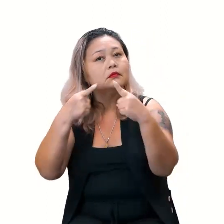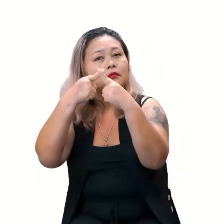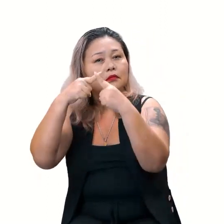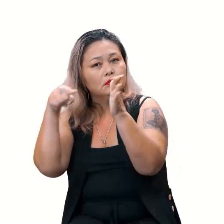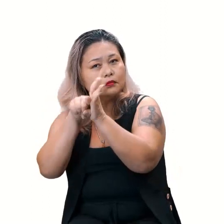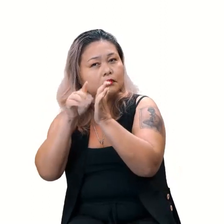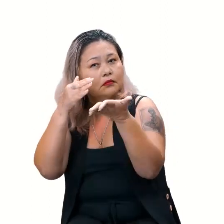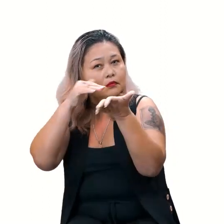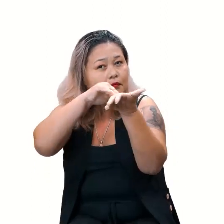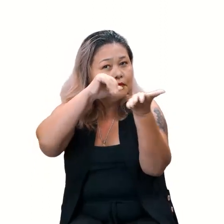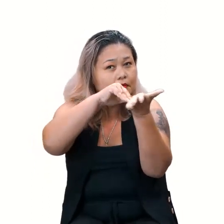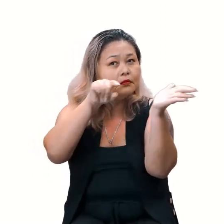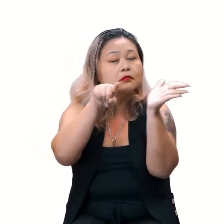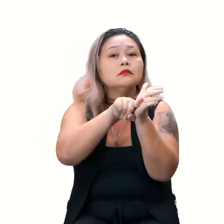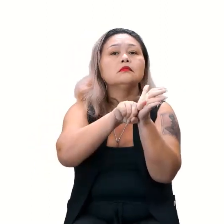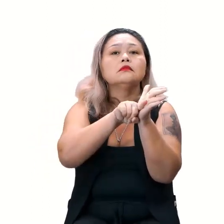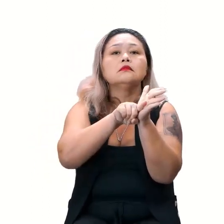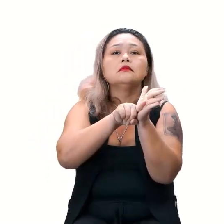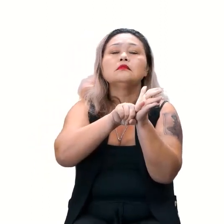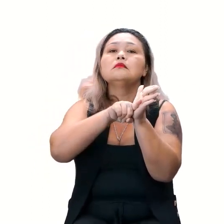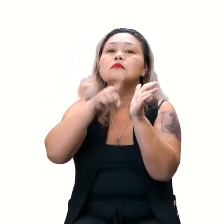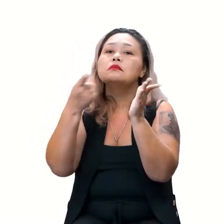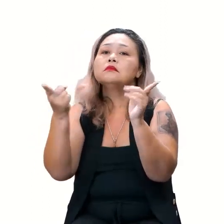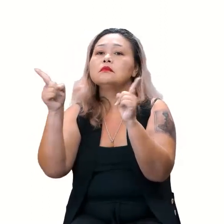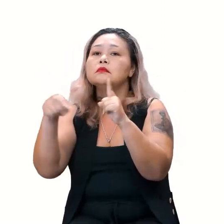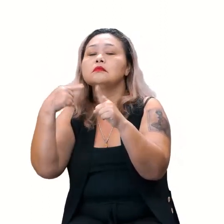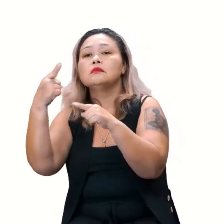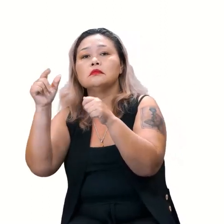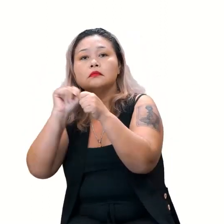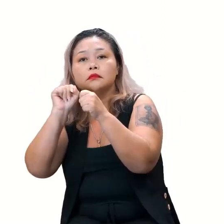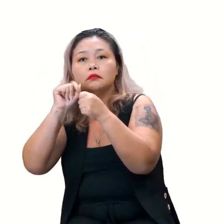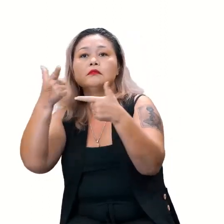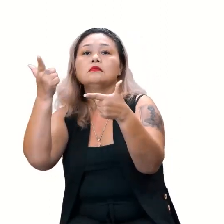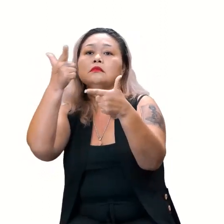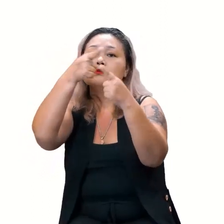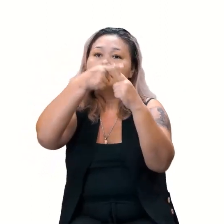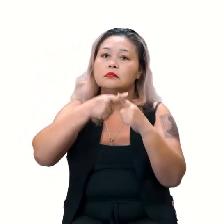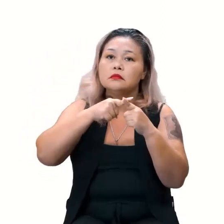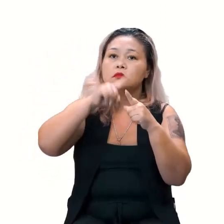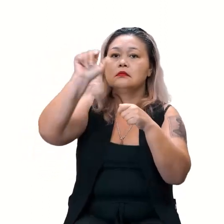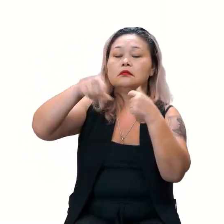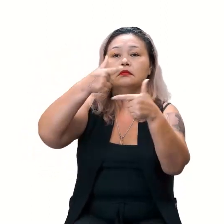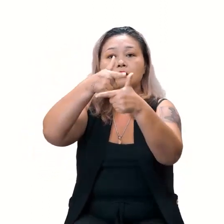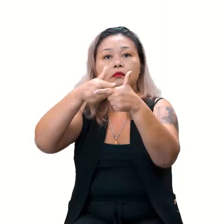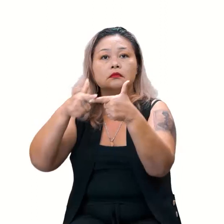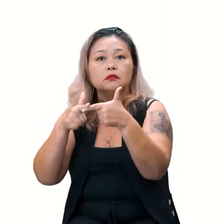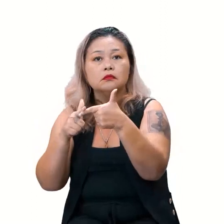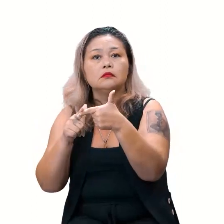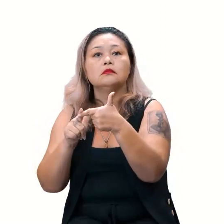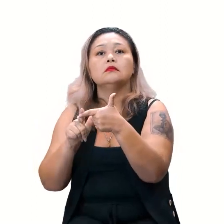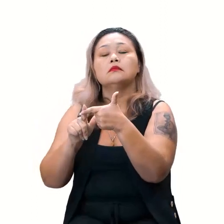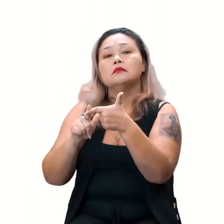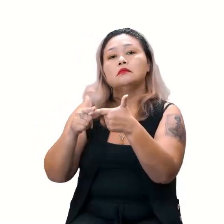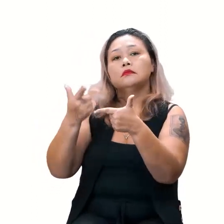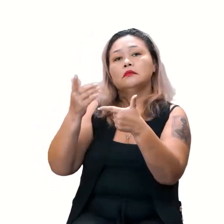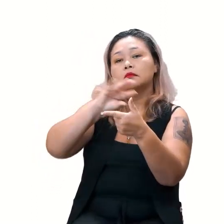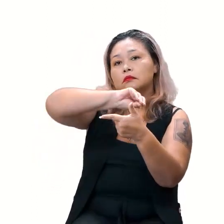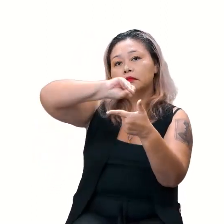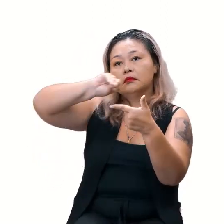de lá. Mas como está multiplicando, vai passar dividindo, né? Se eu dividir o menos 12 por menos 3, também dá